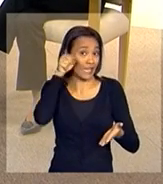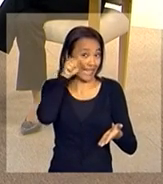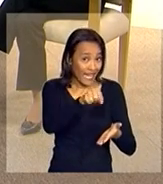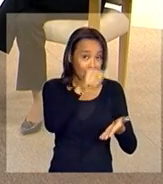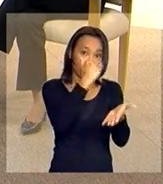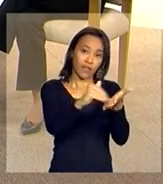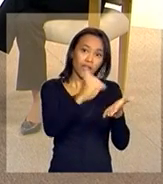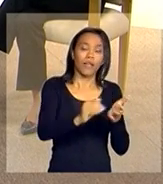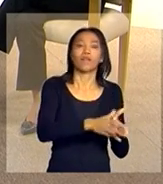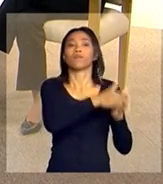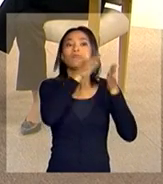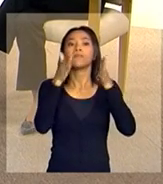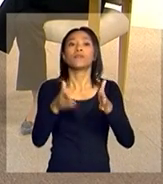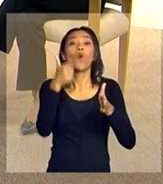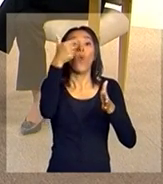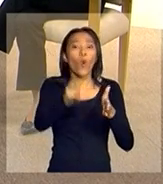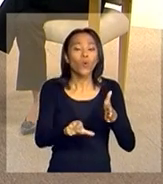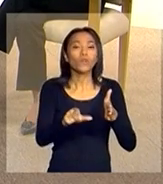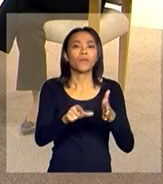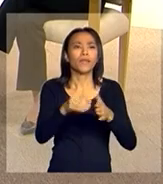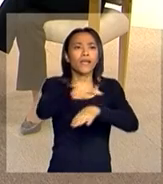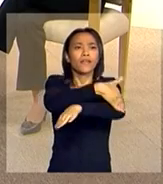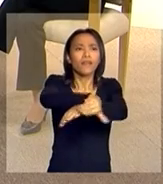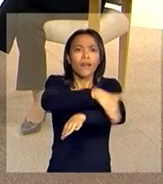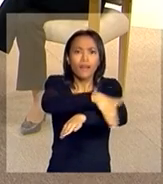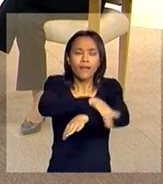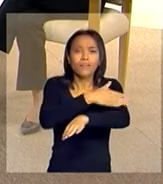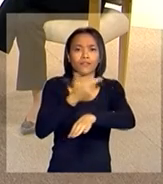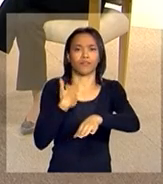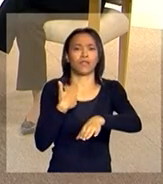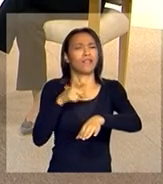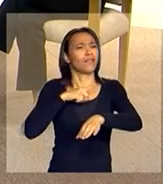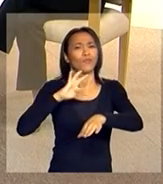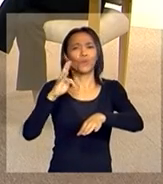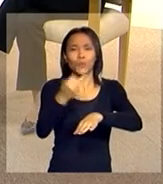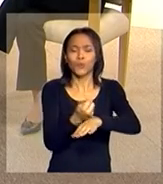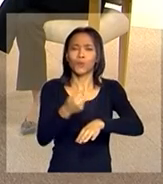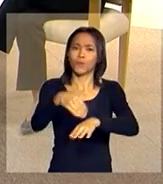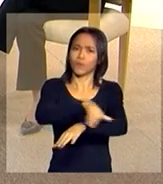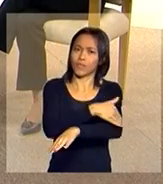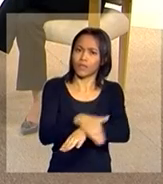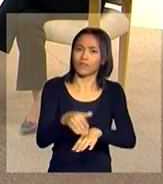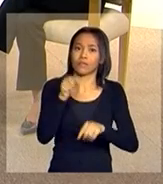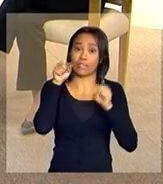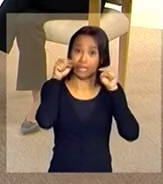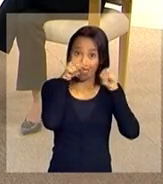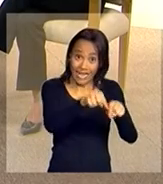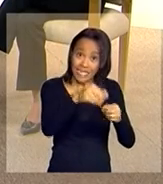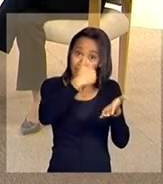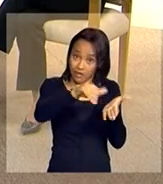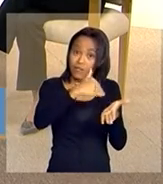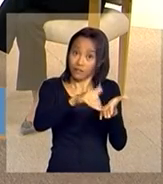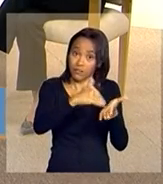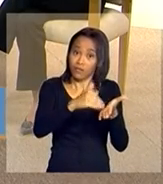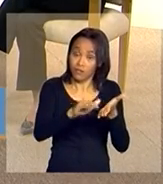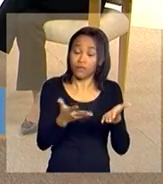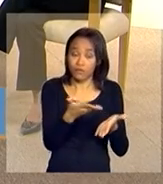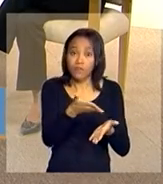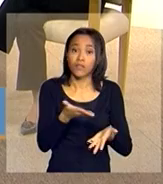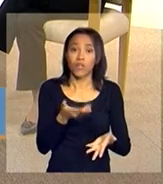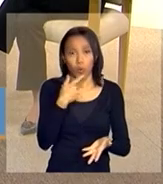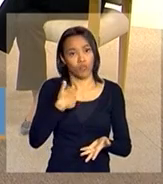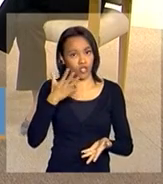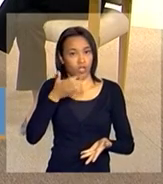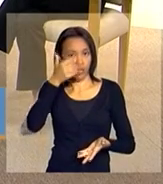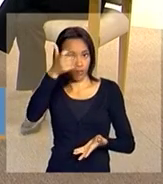a segunda aba é chamada aba de endereço tem todos os dados do endereço dessa desse dessa secretaria no caso né como eu